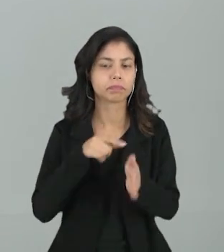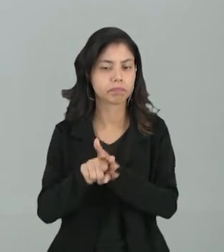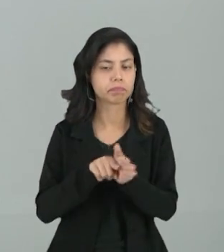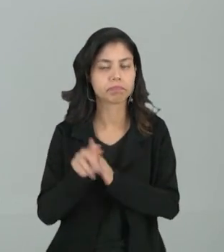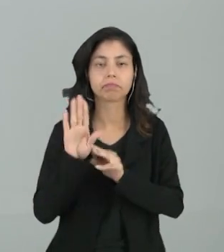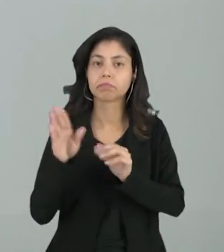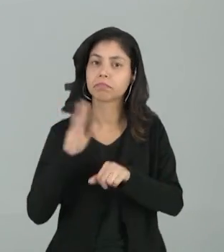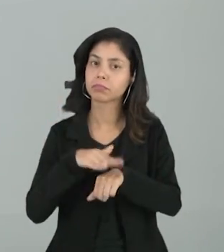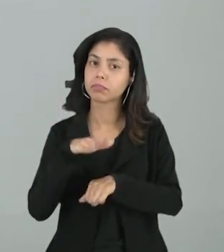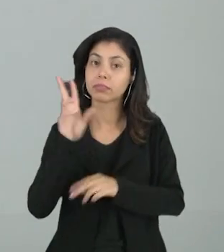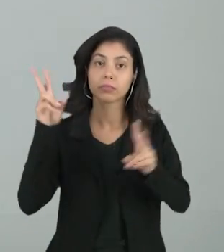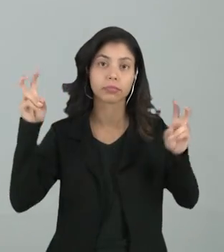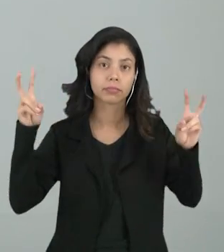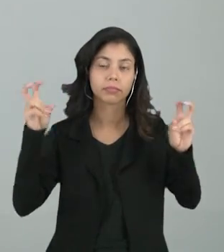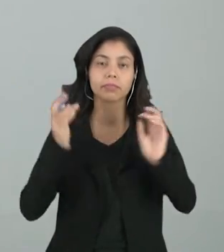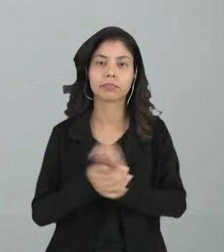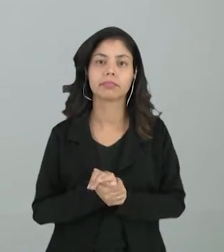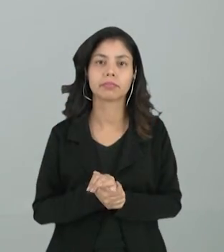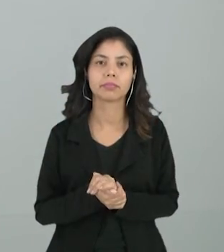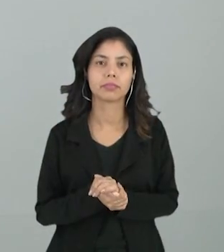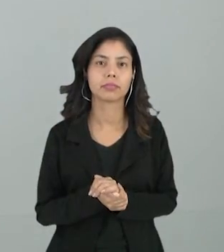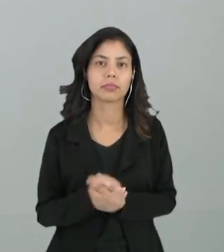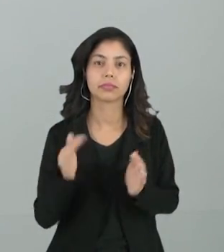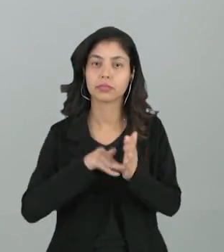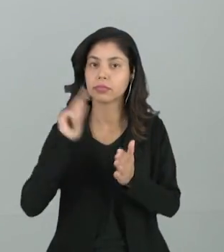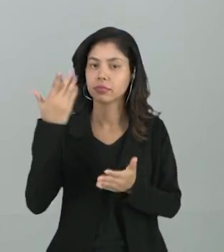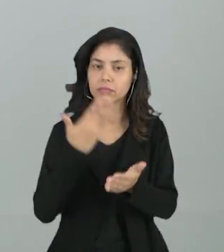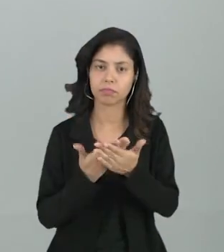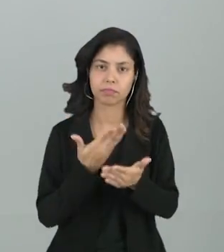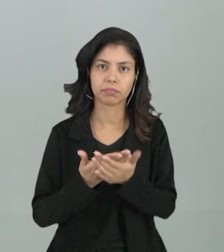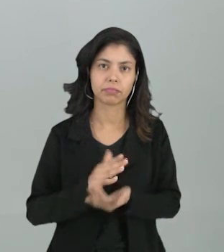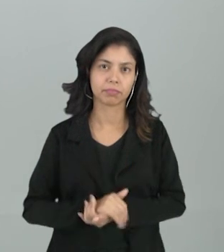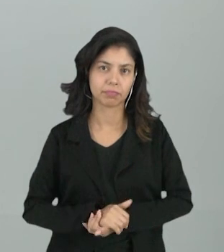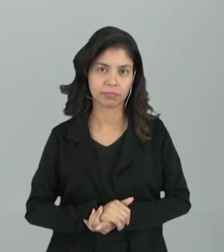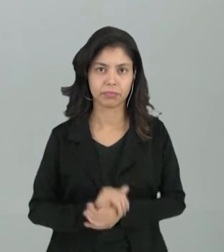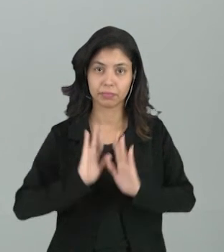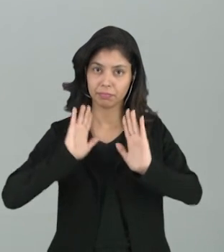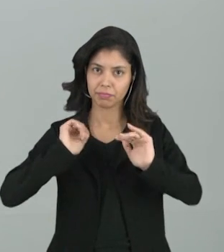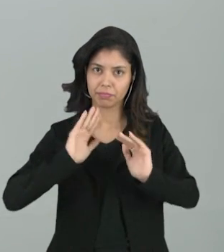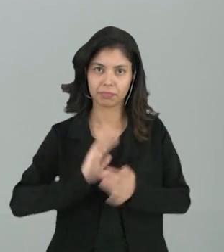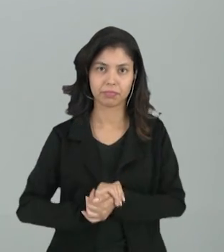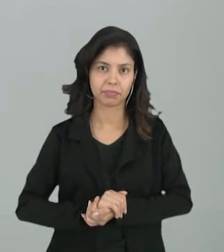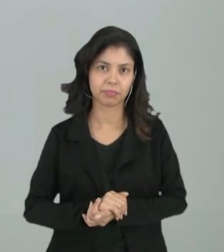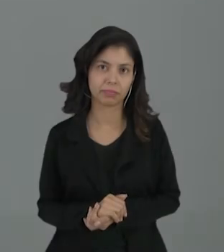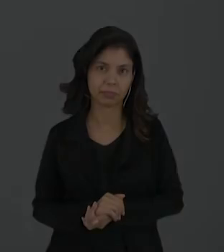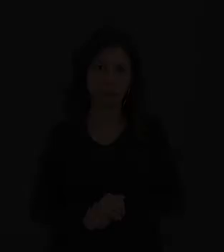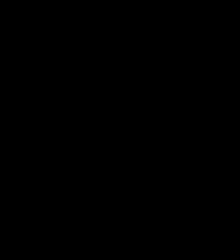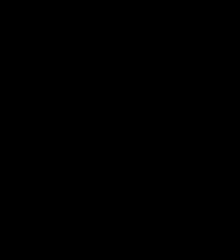pesquisem mais sobre essa temática, né? E até a nossa próxima aula. Tchau!